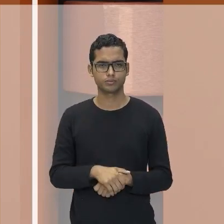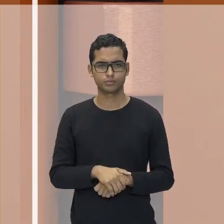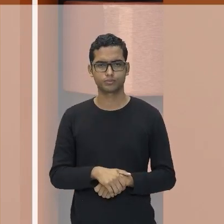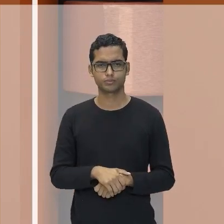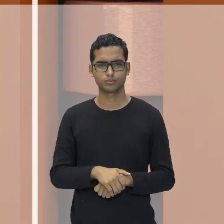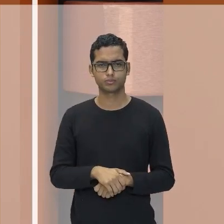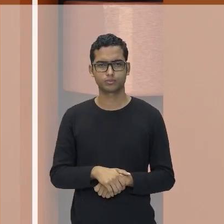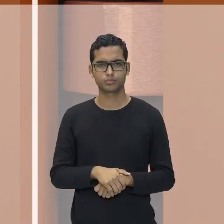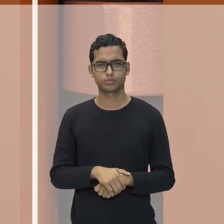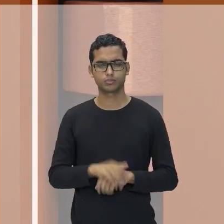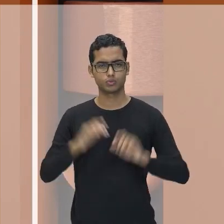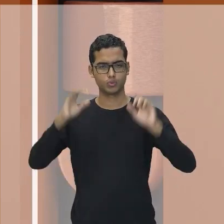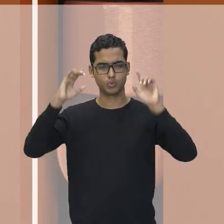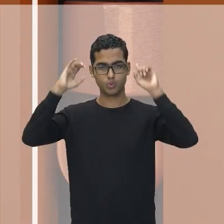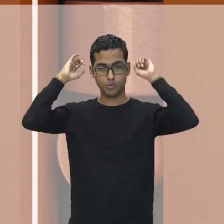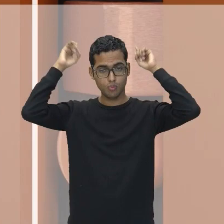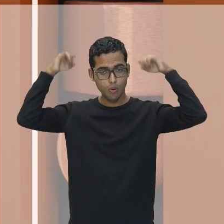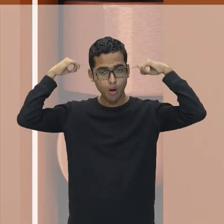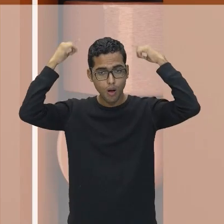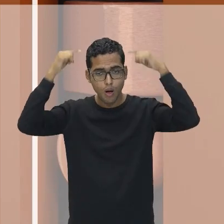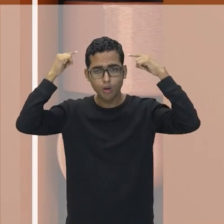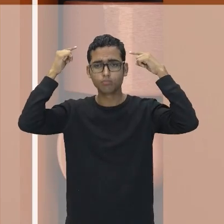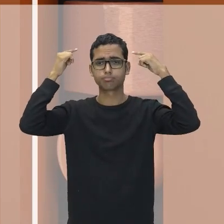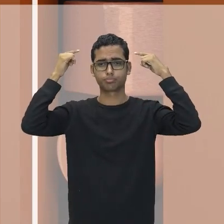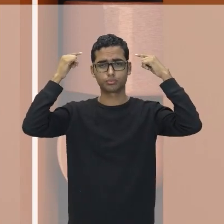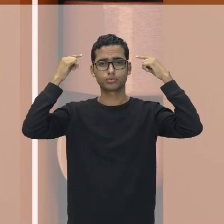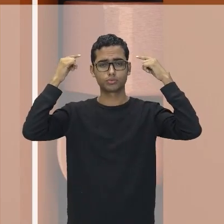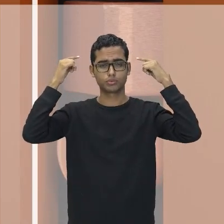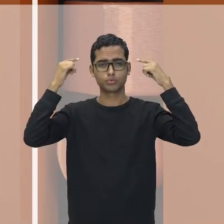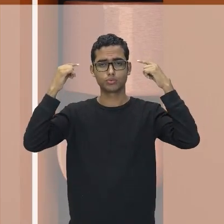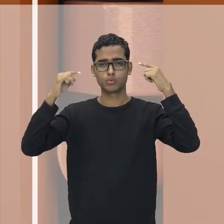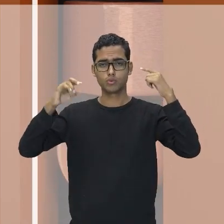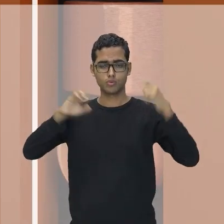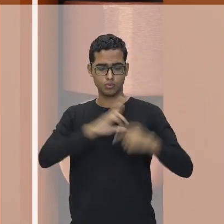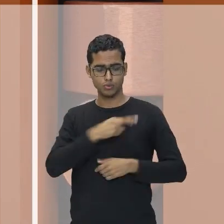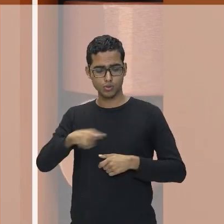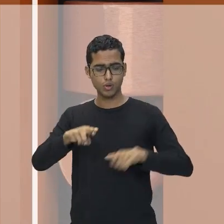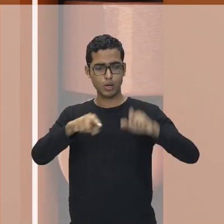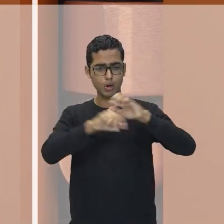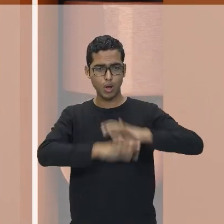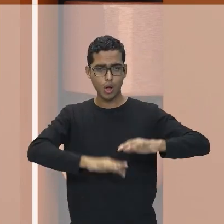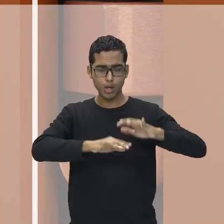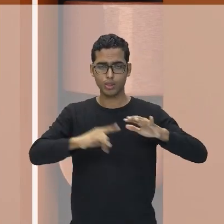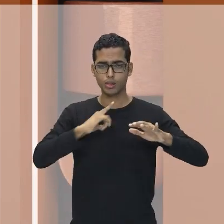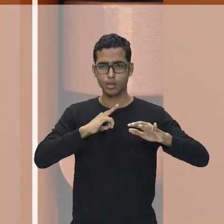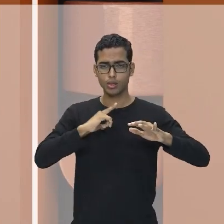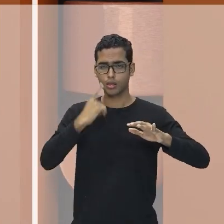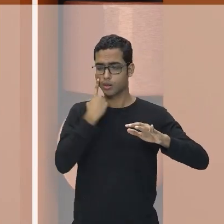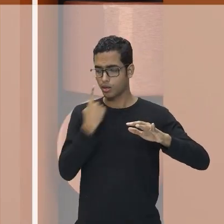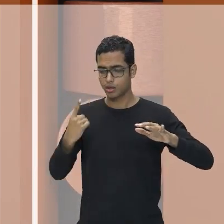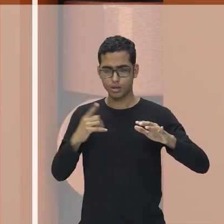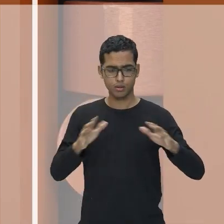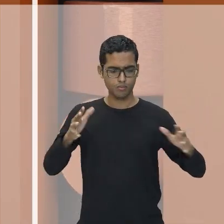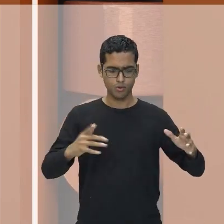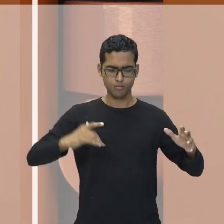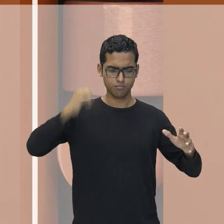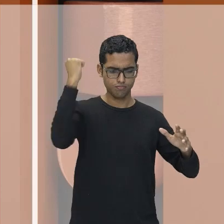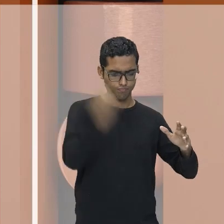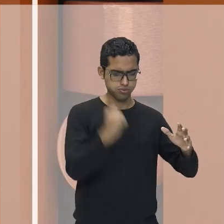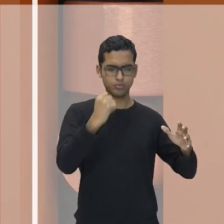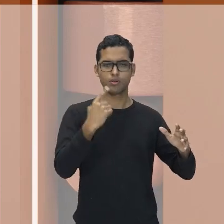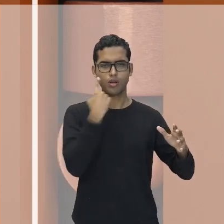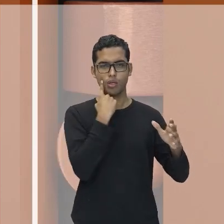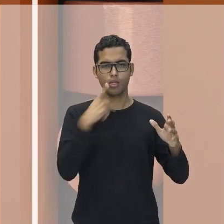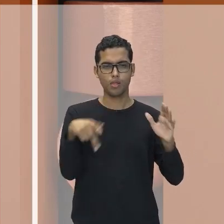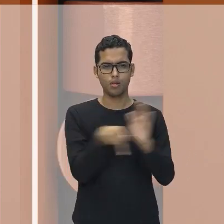um cordeiro num ritual ali religioso. E foi justamente esse nome que foi empregado no